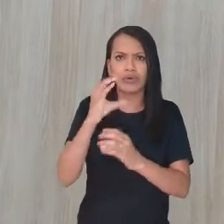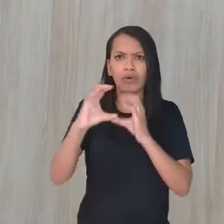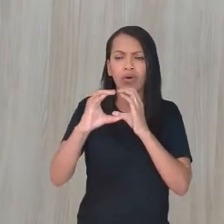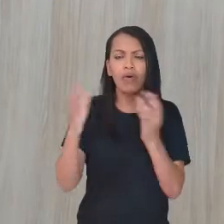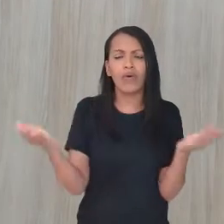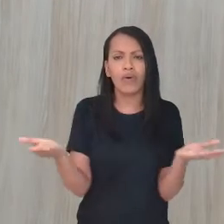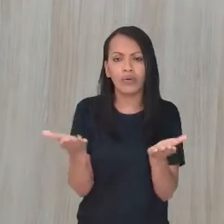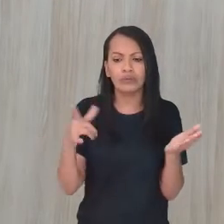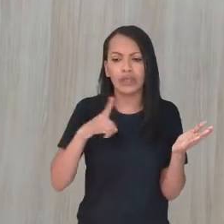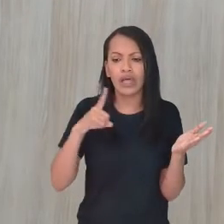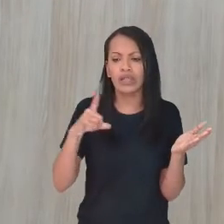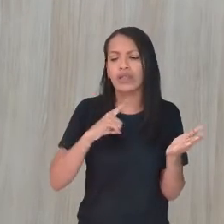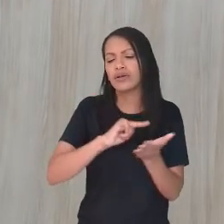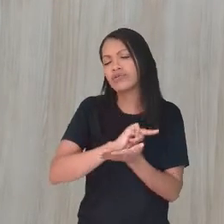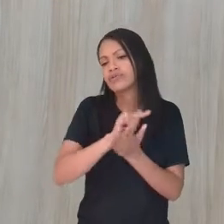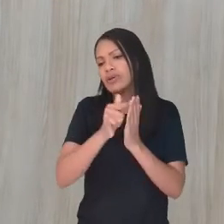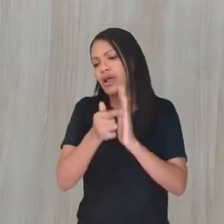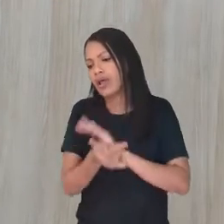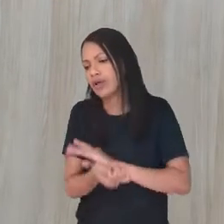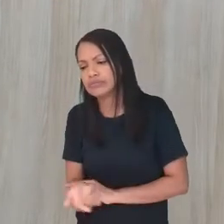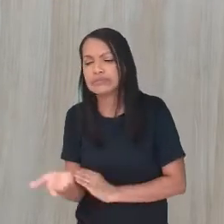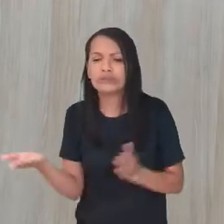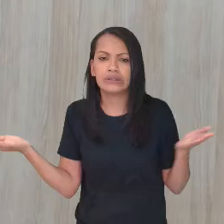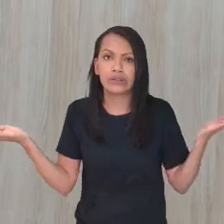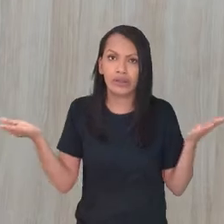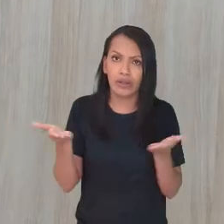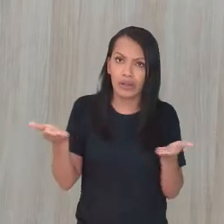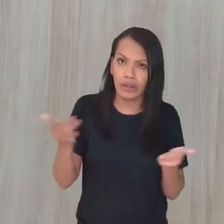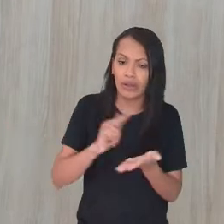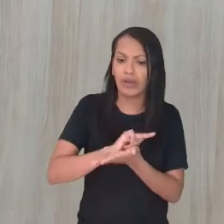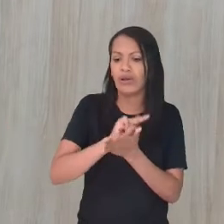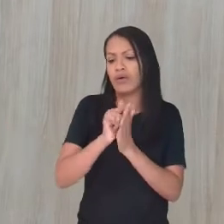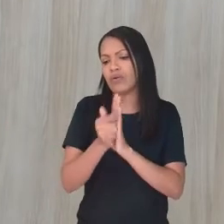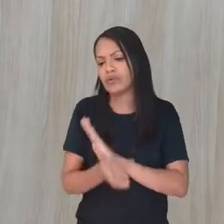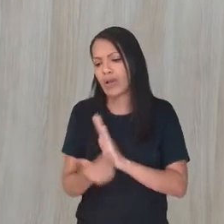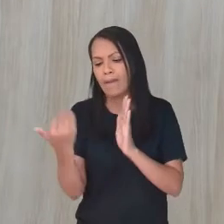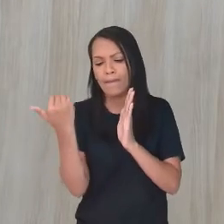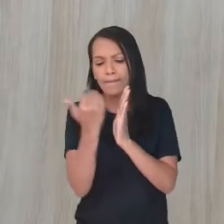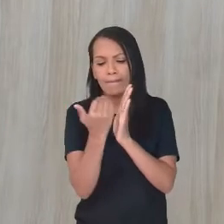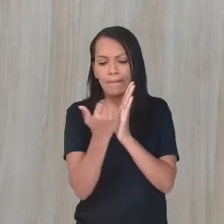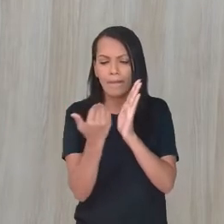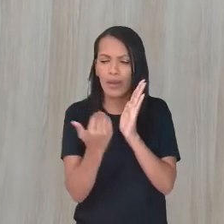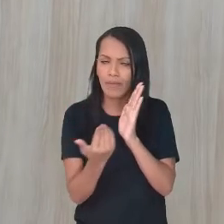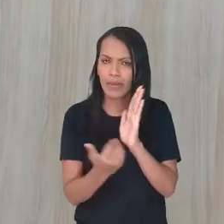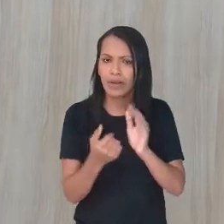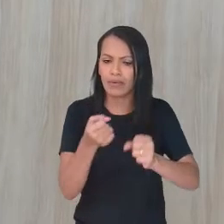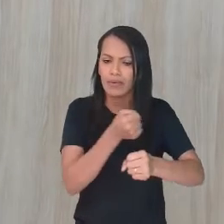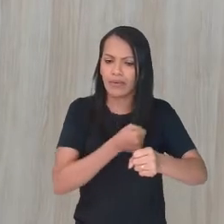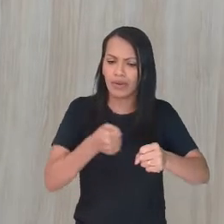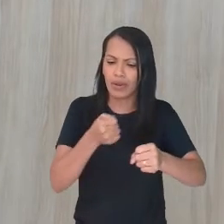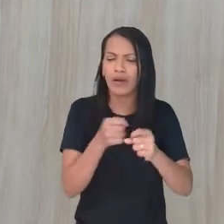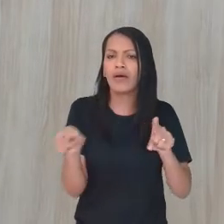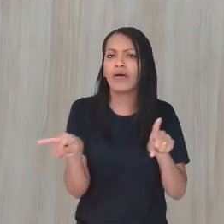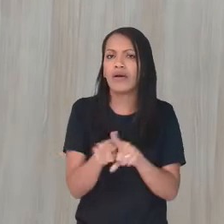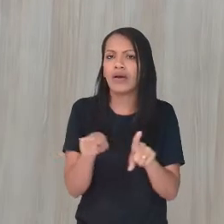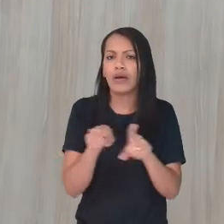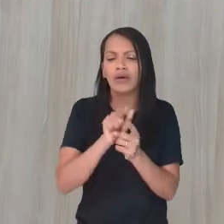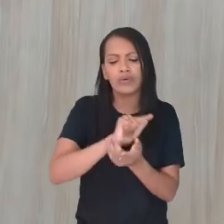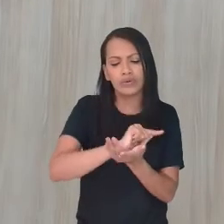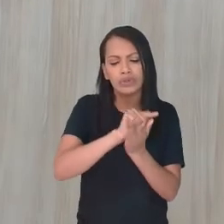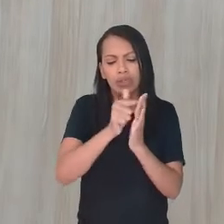textos com gênero diário, a gente tem textos com gênero receita, a gente tem textos com notícias, a